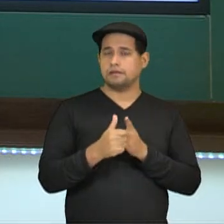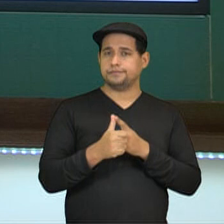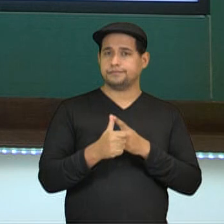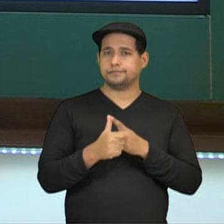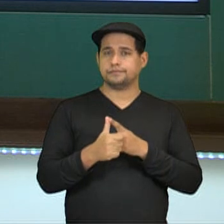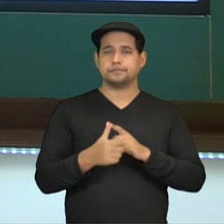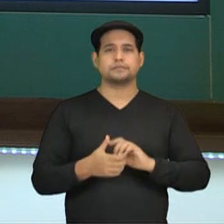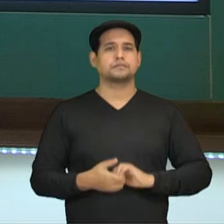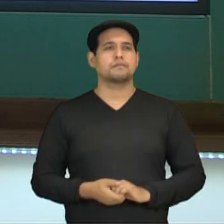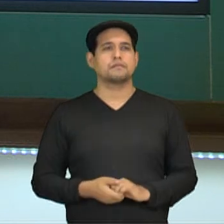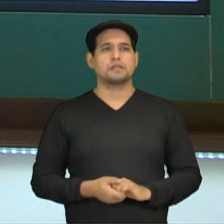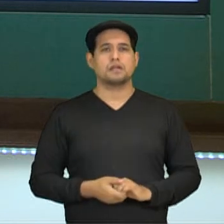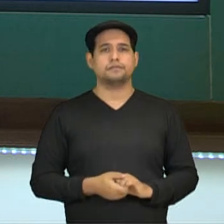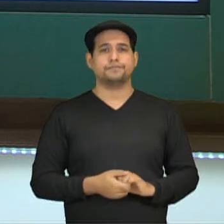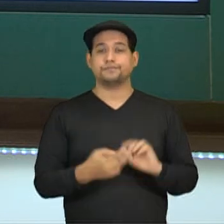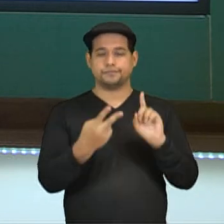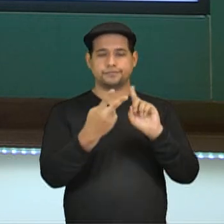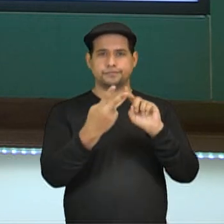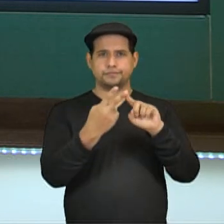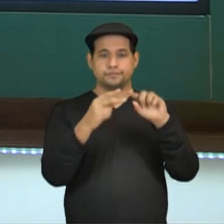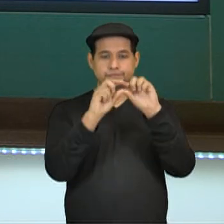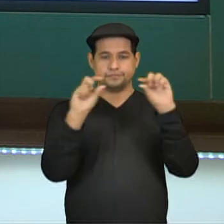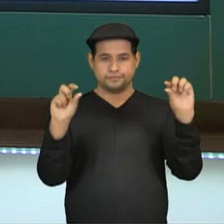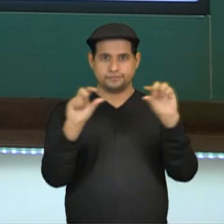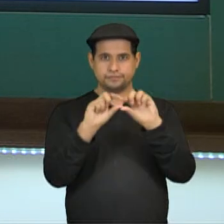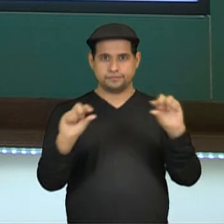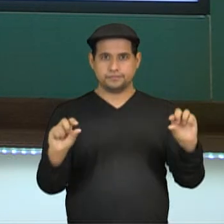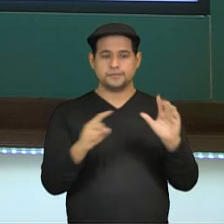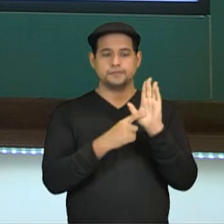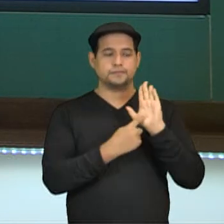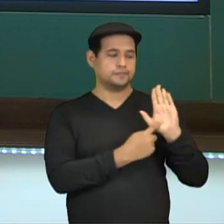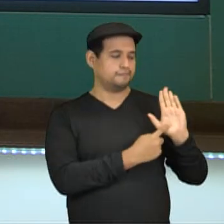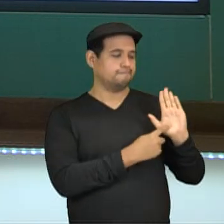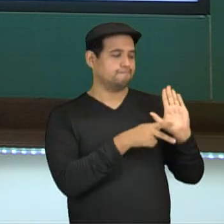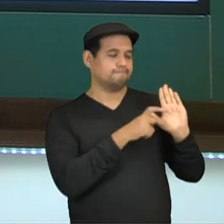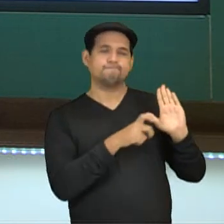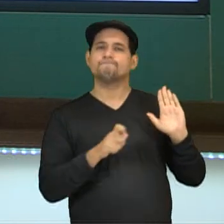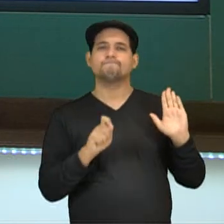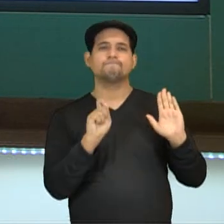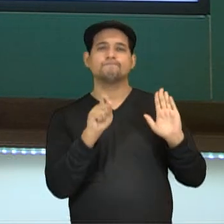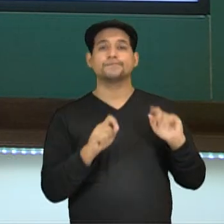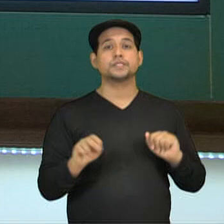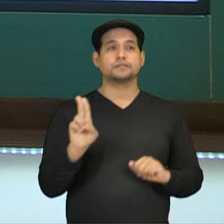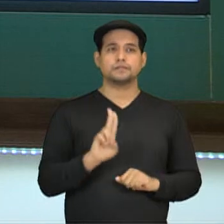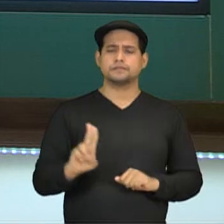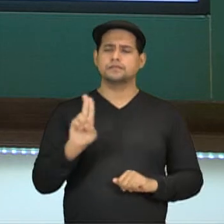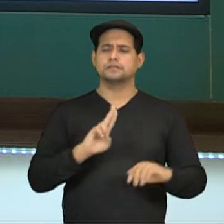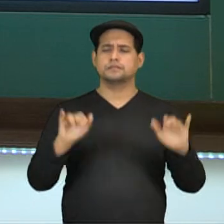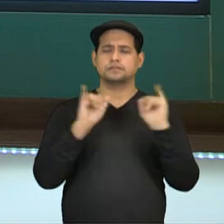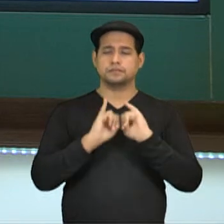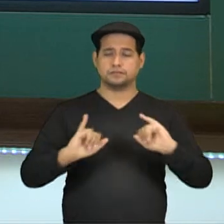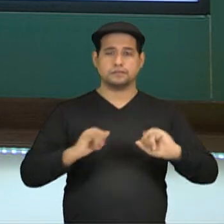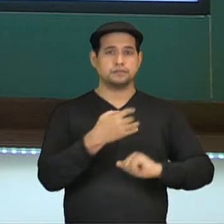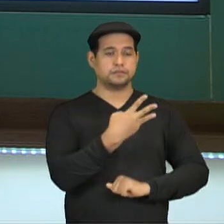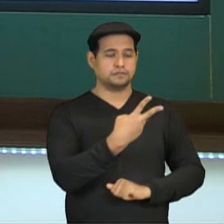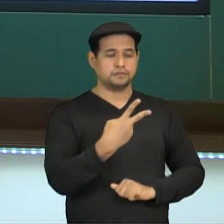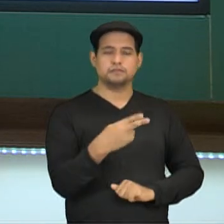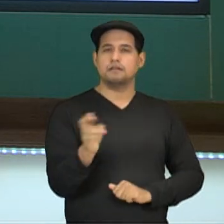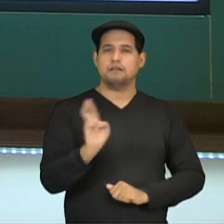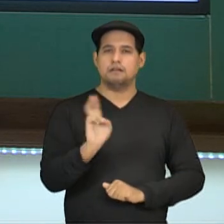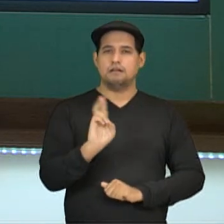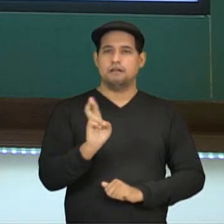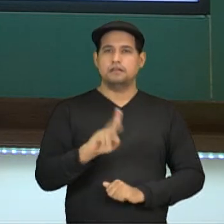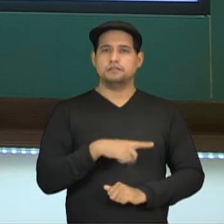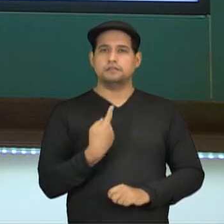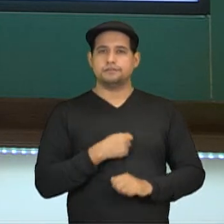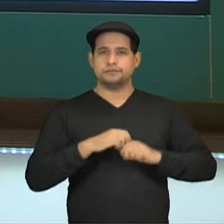aqui, nessa segunda expressão nessa equação que a gente montou, utilizando a informação dos R$ 32. Vamos